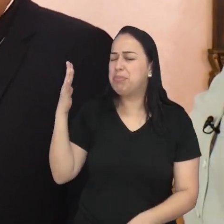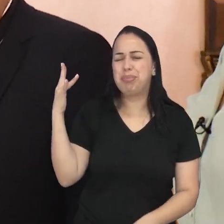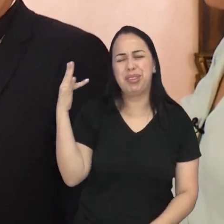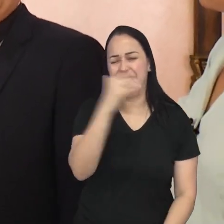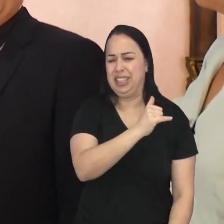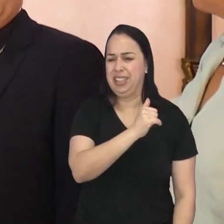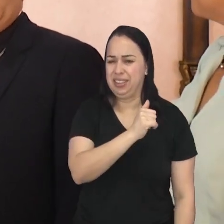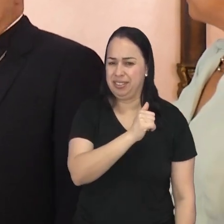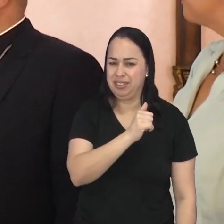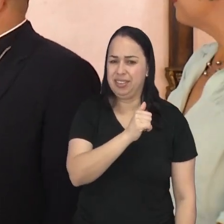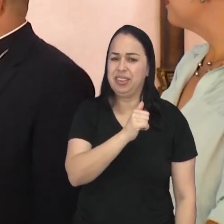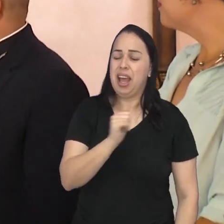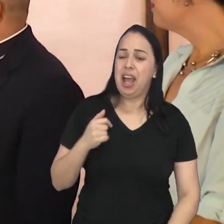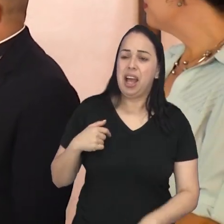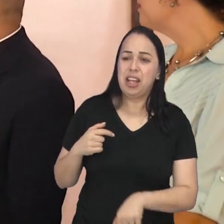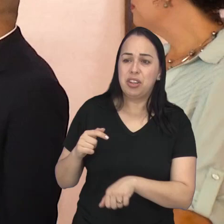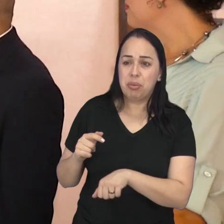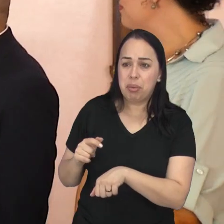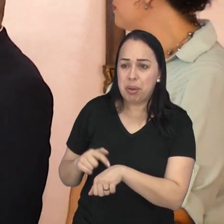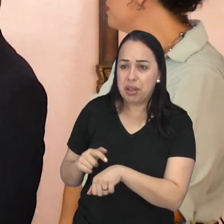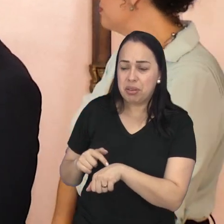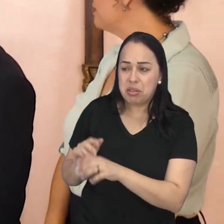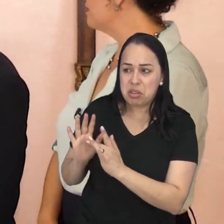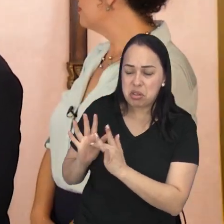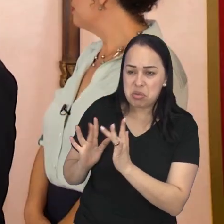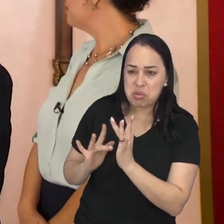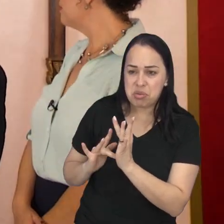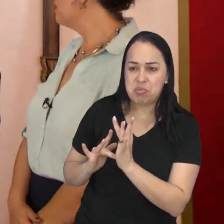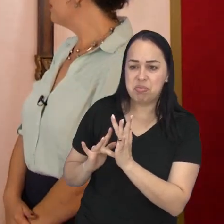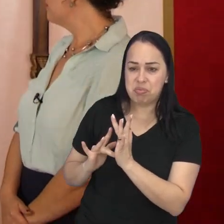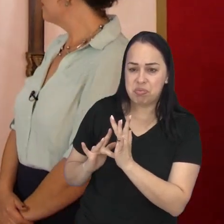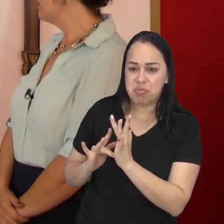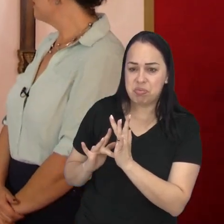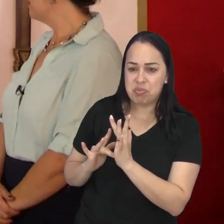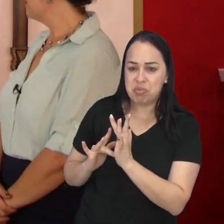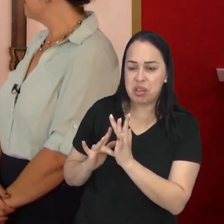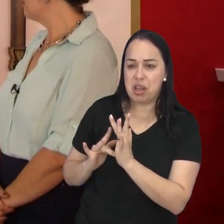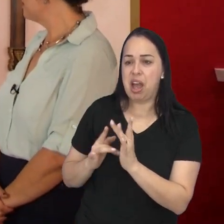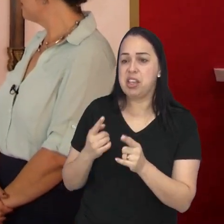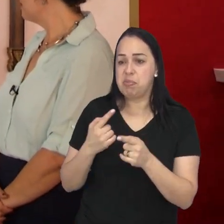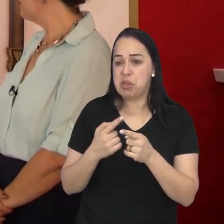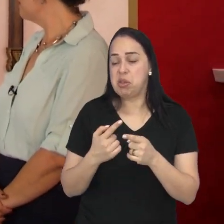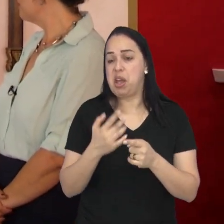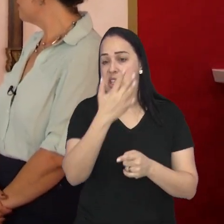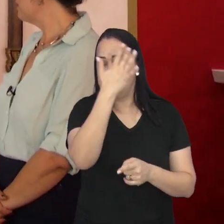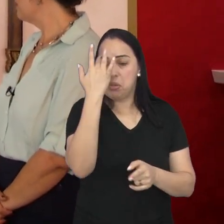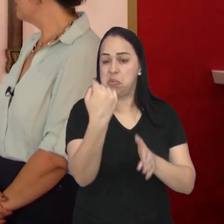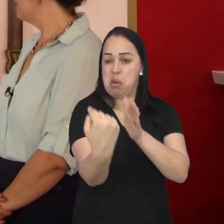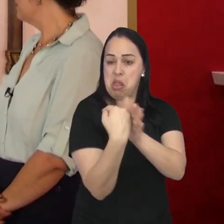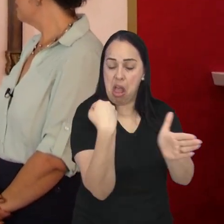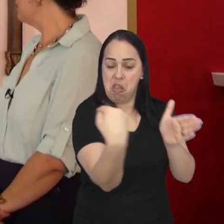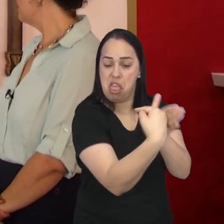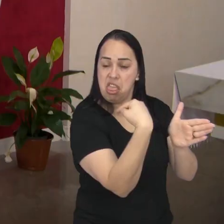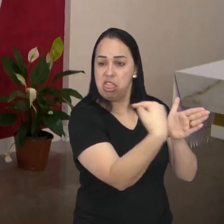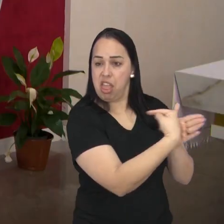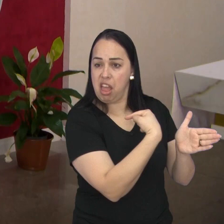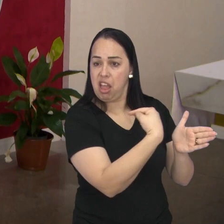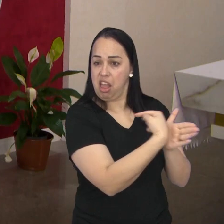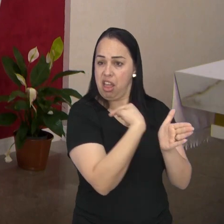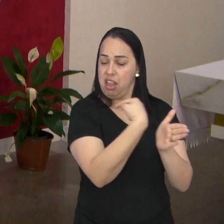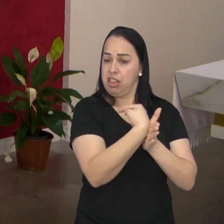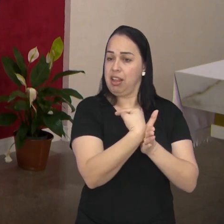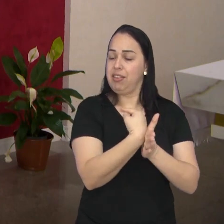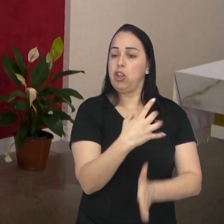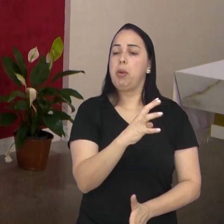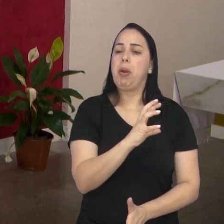linda de todas. Foi no momento em que Jesus, eu acho que ele estava no momento em que ele era tão questionado sobre o amor e a misericórdia